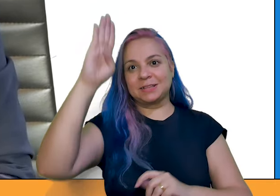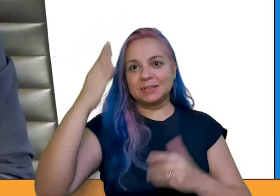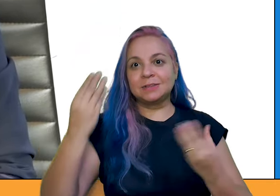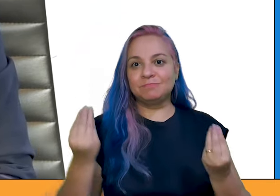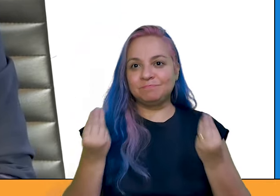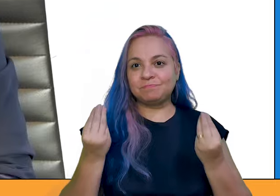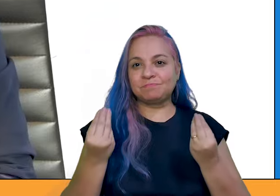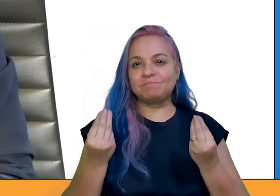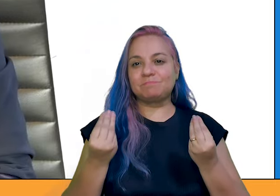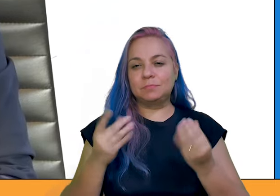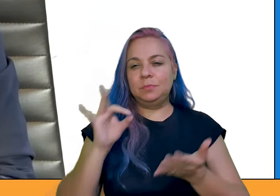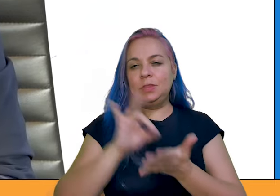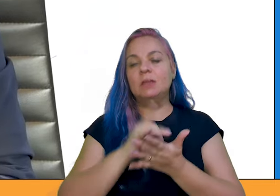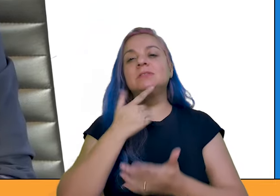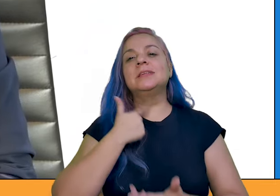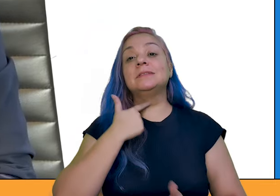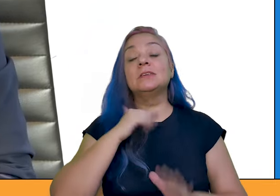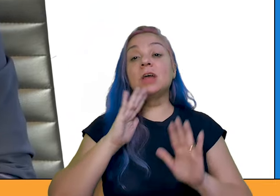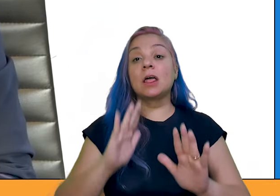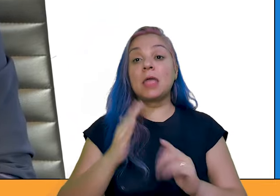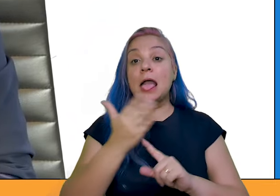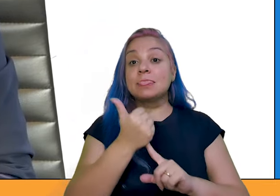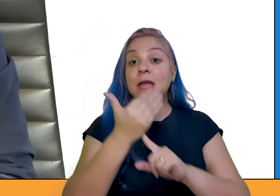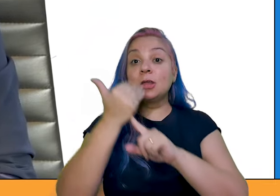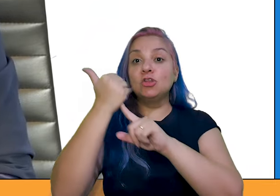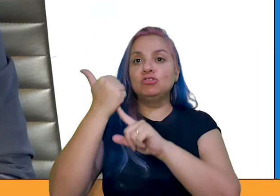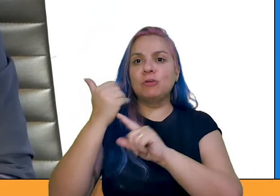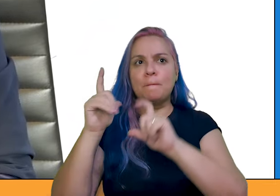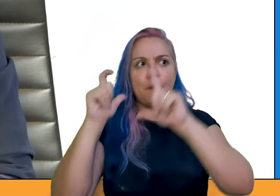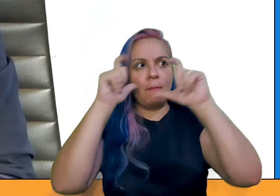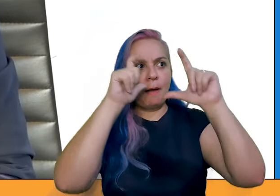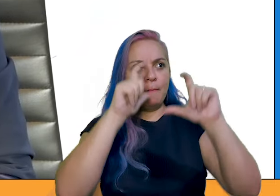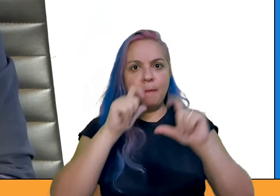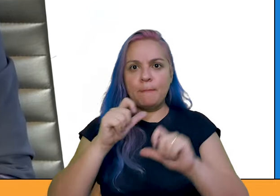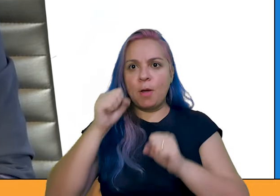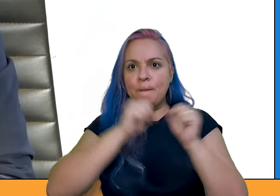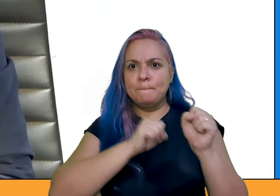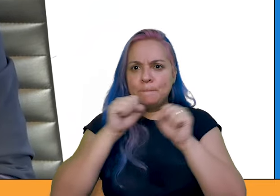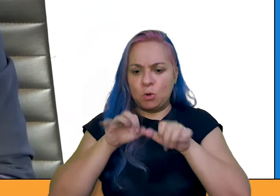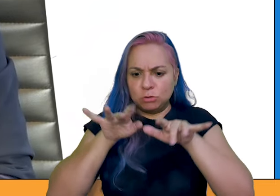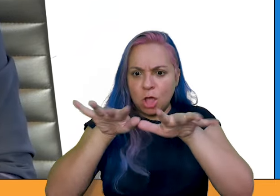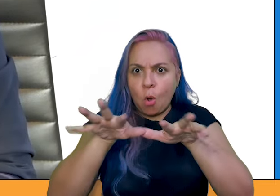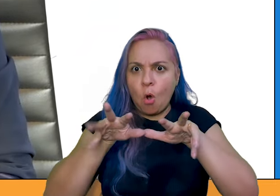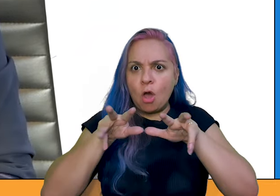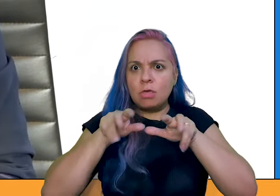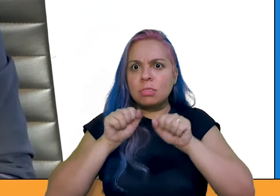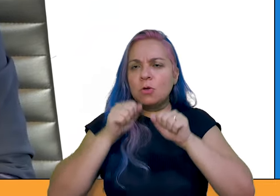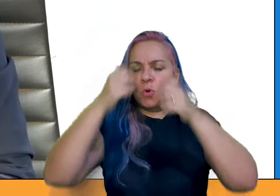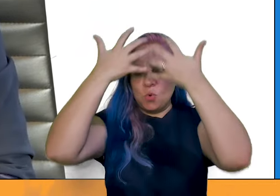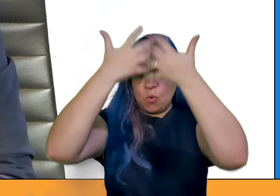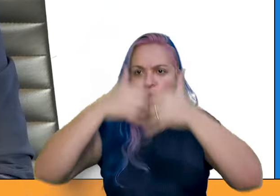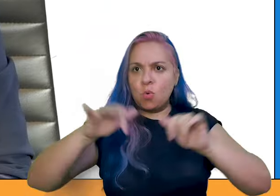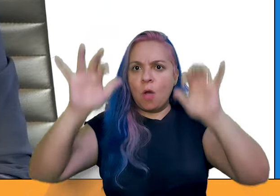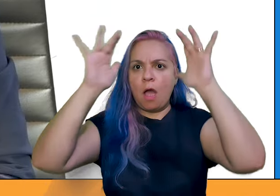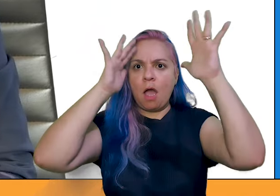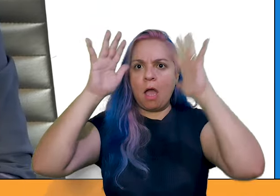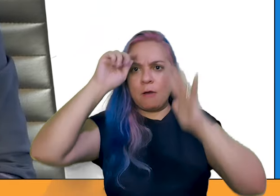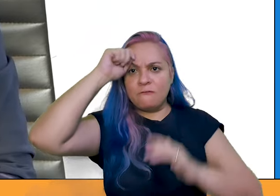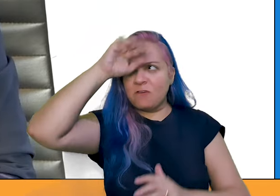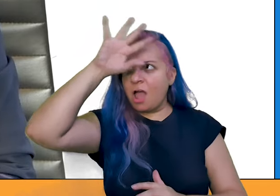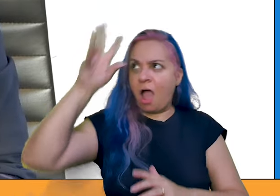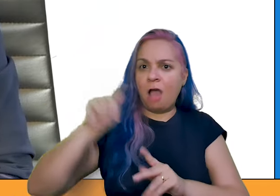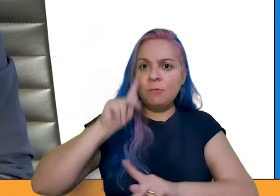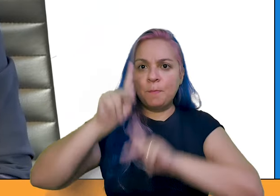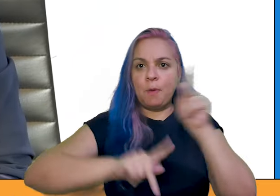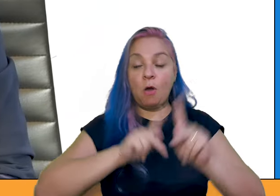para dar conta do real desejado. Essa tecnologia serviu como dispositivo de poder colonial, endossando o imaginário ocidental sobre